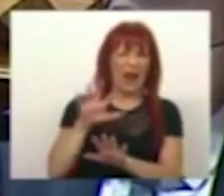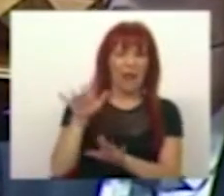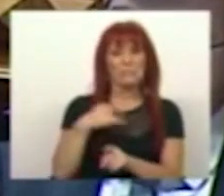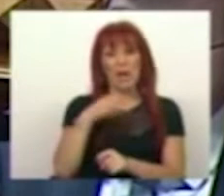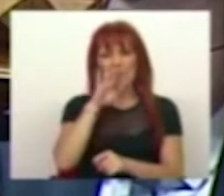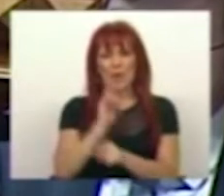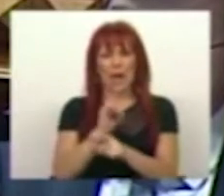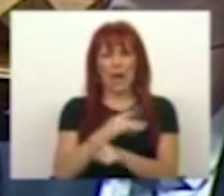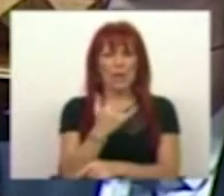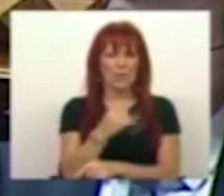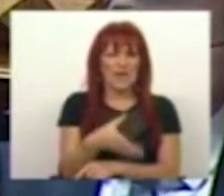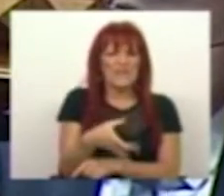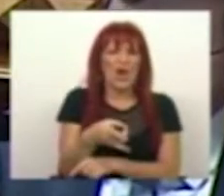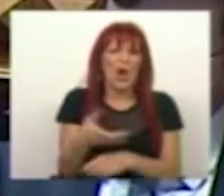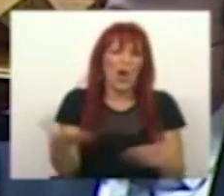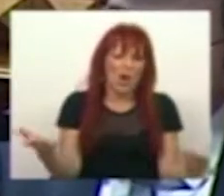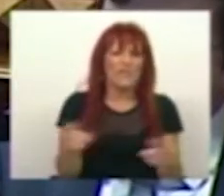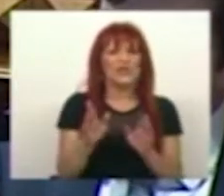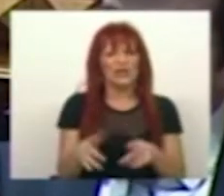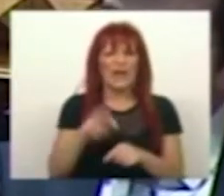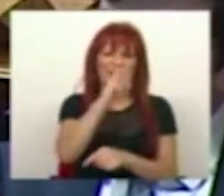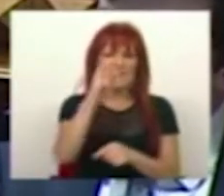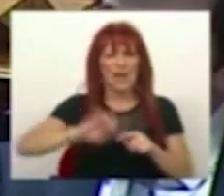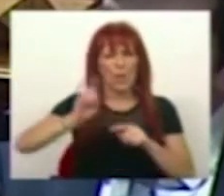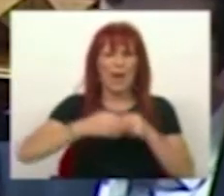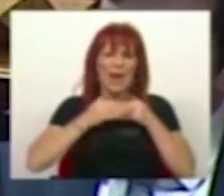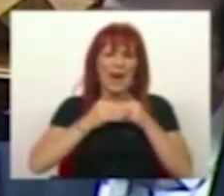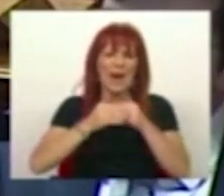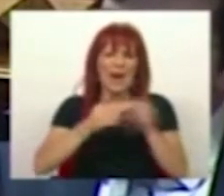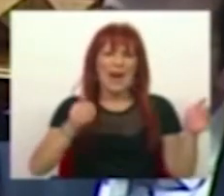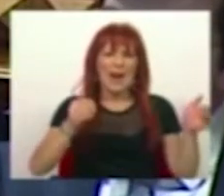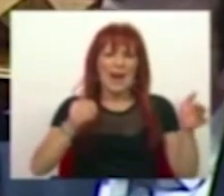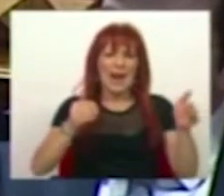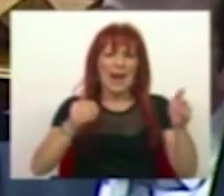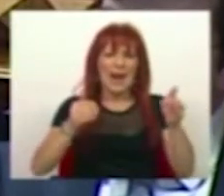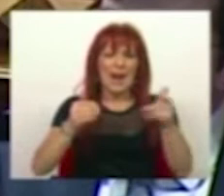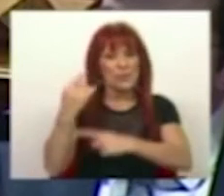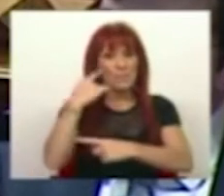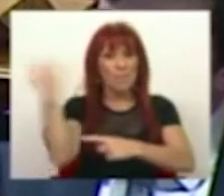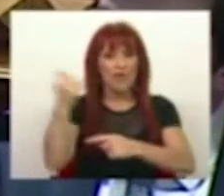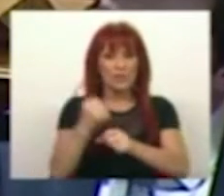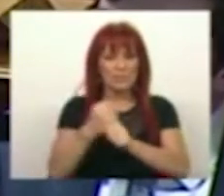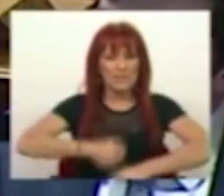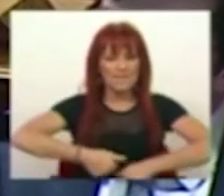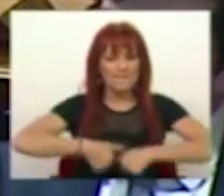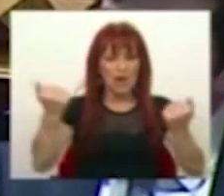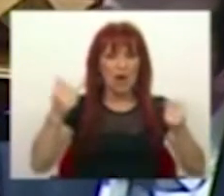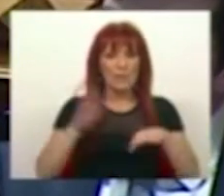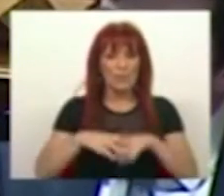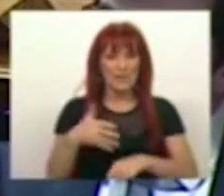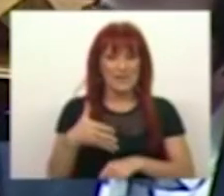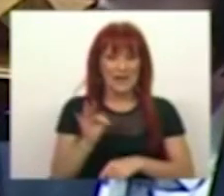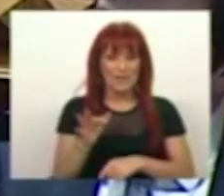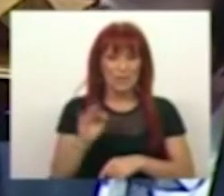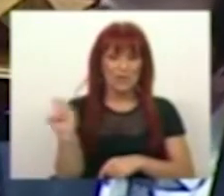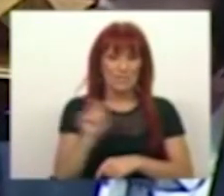habitual. 2019 foi já o terceiro ano consecutivo de convergência, mostrando um melhor desempenho pelo